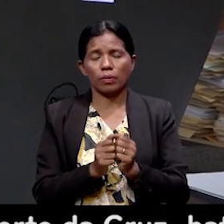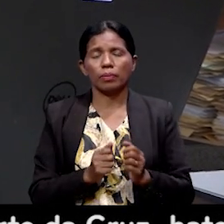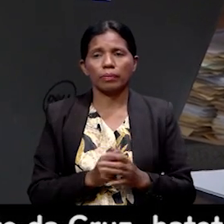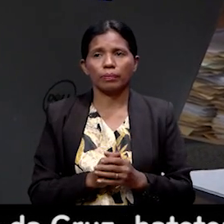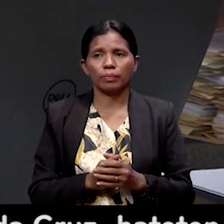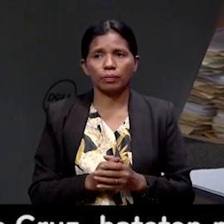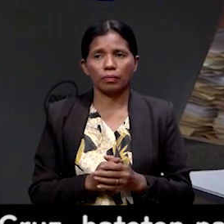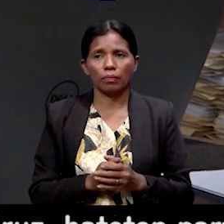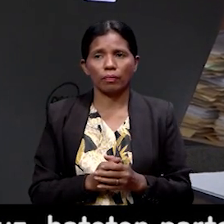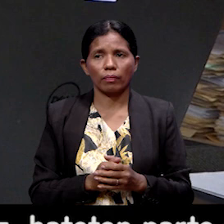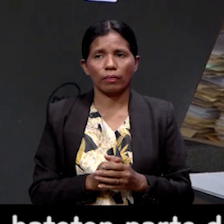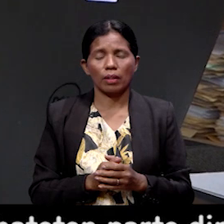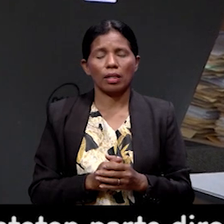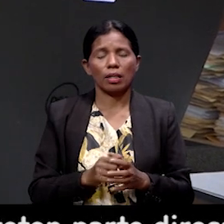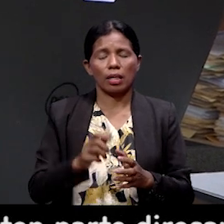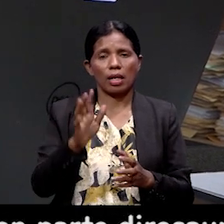rihun hatnulu resensia